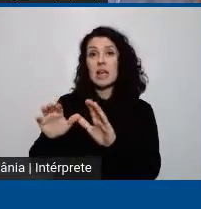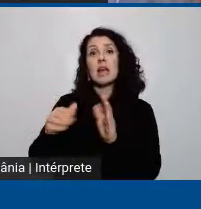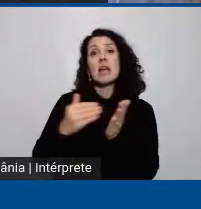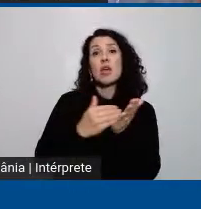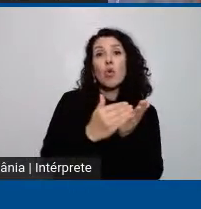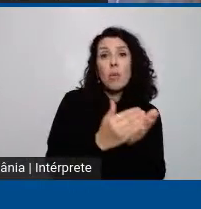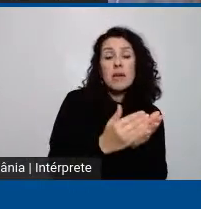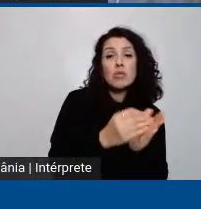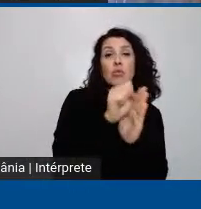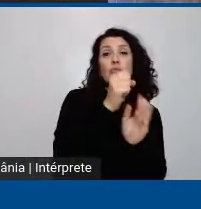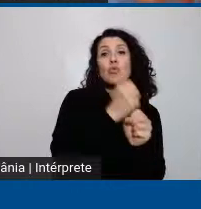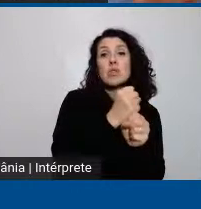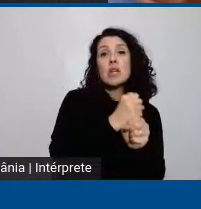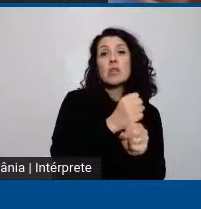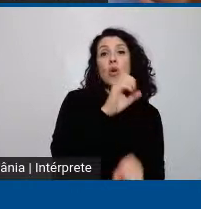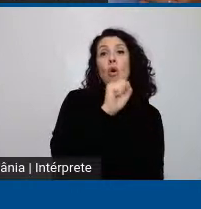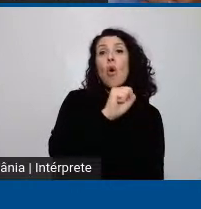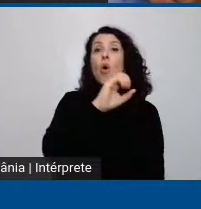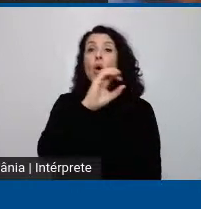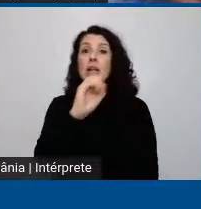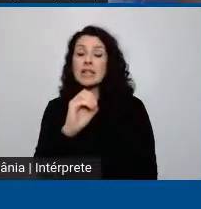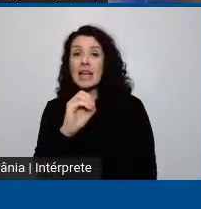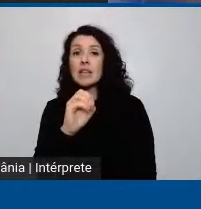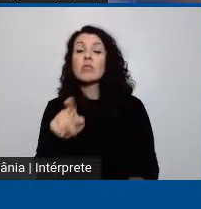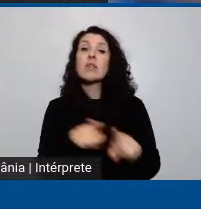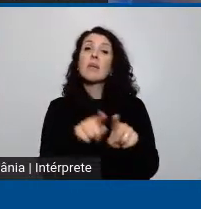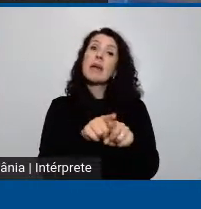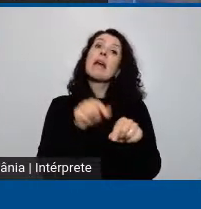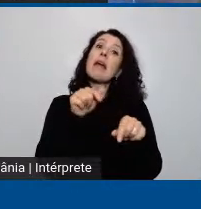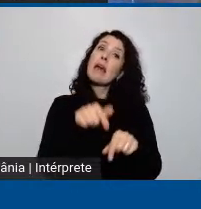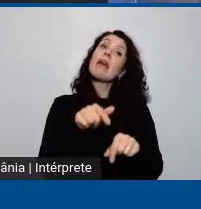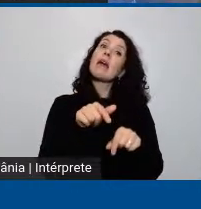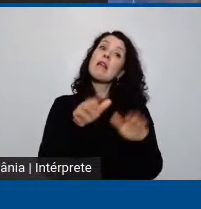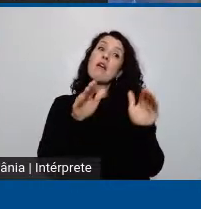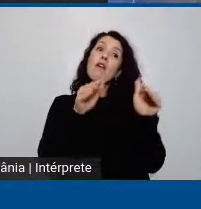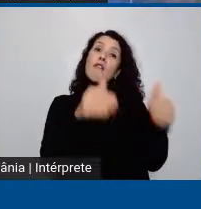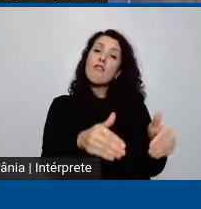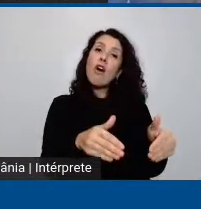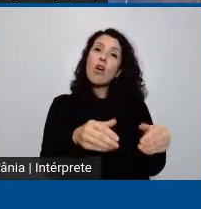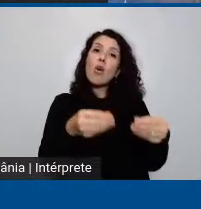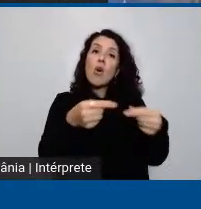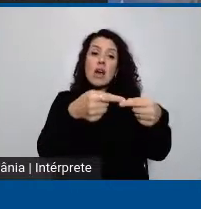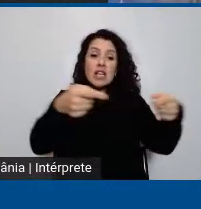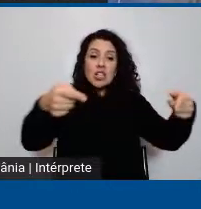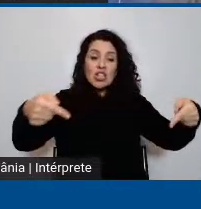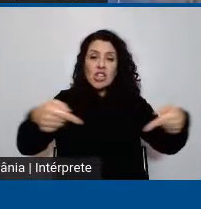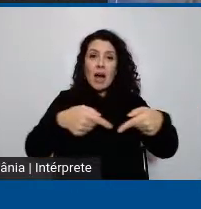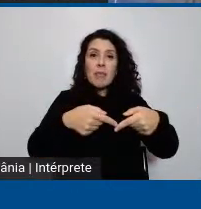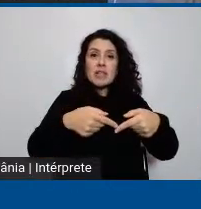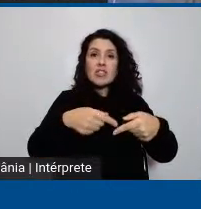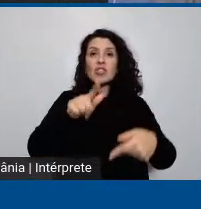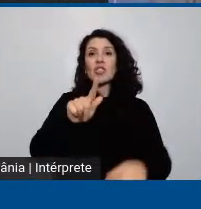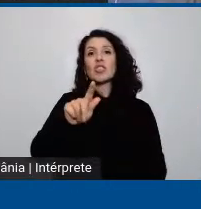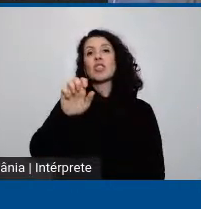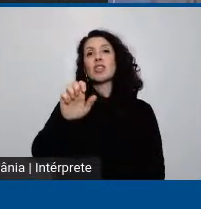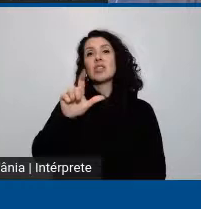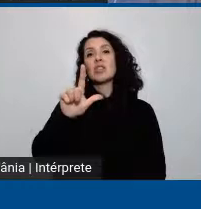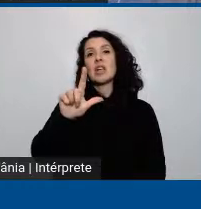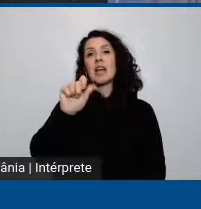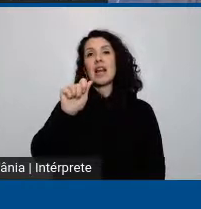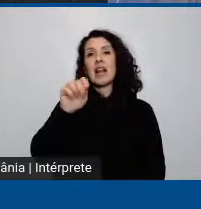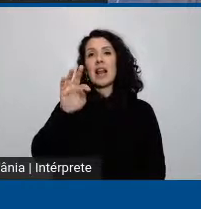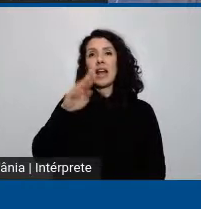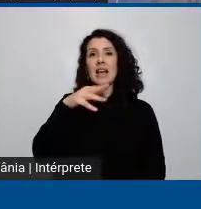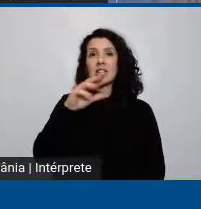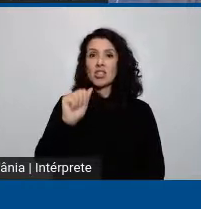80, nas chapas de gelatina, né, que são as chapas que permitem exatamente as